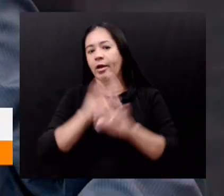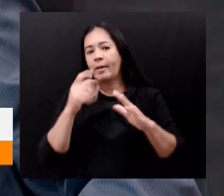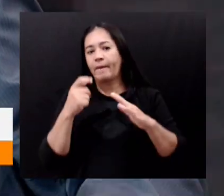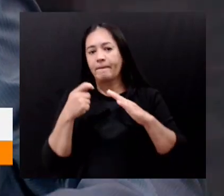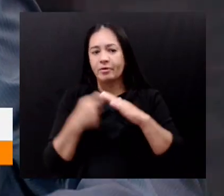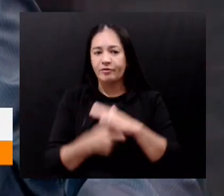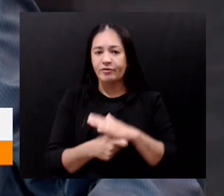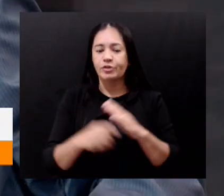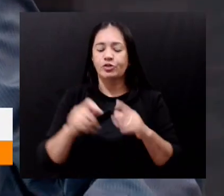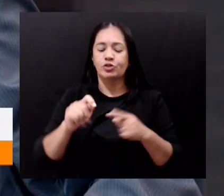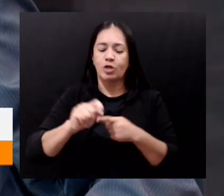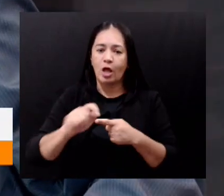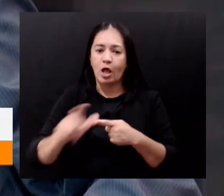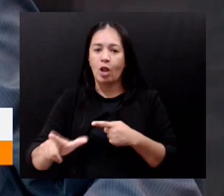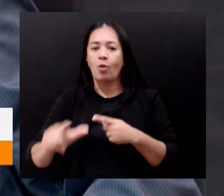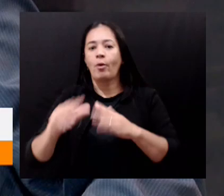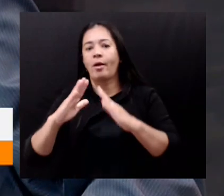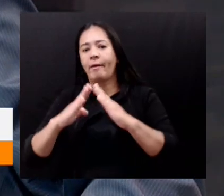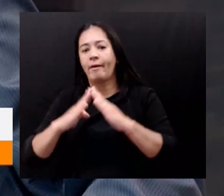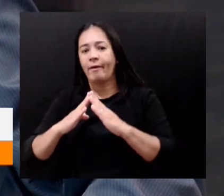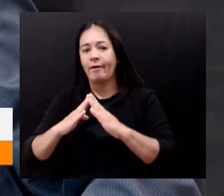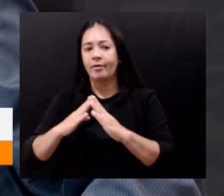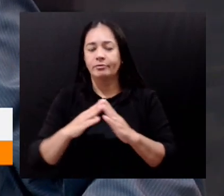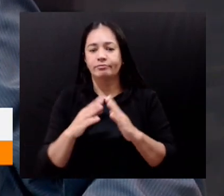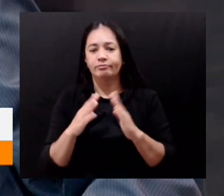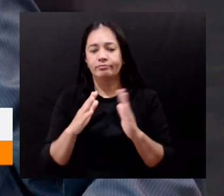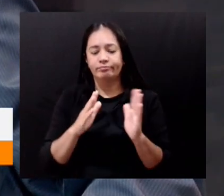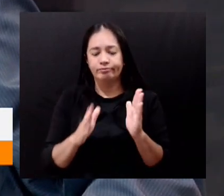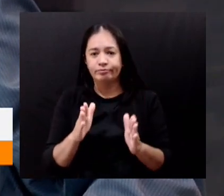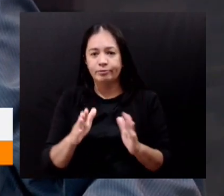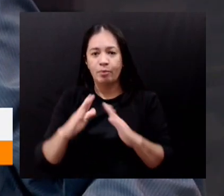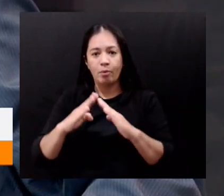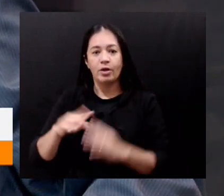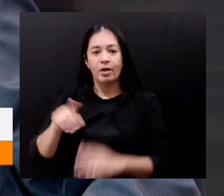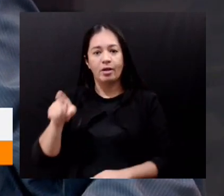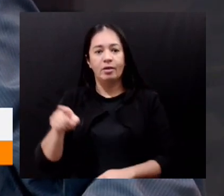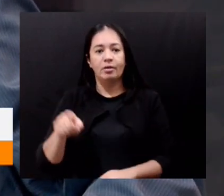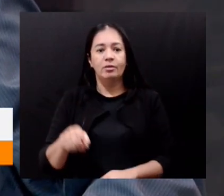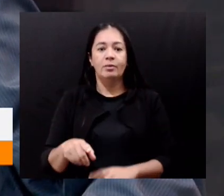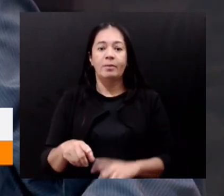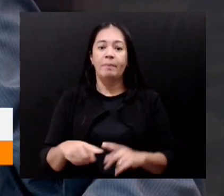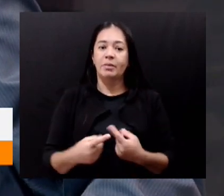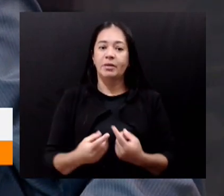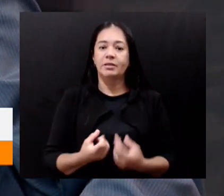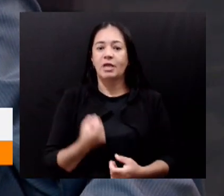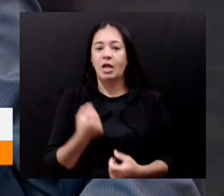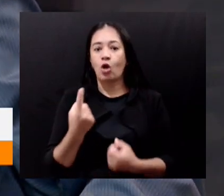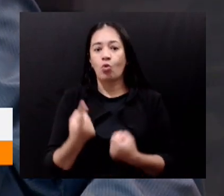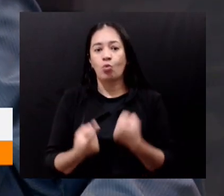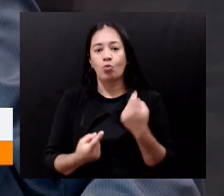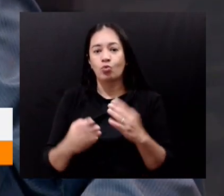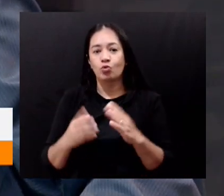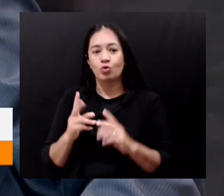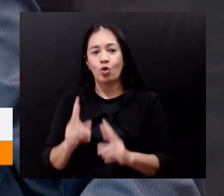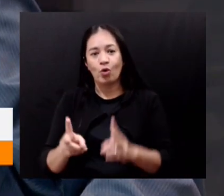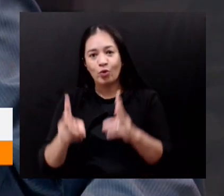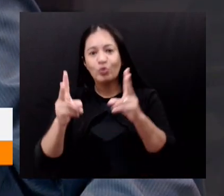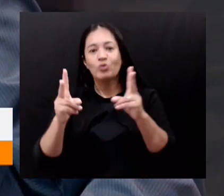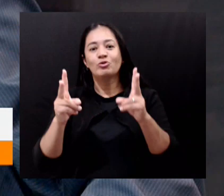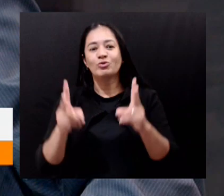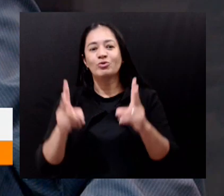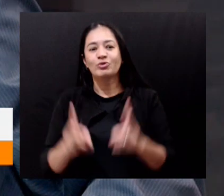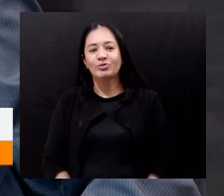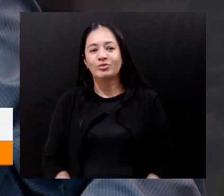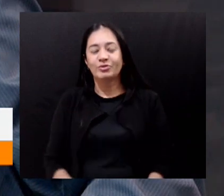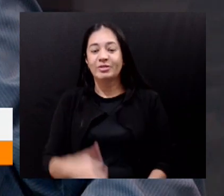se investir em passar um tempo lá, né. Perfeito. E muitos depois permanecem, né, como minha alegria profunda é que muitos vão